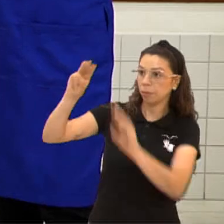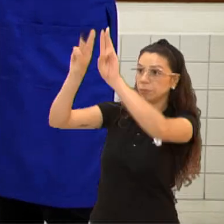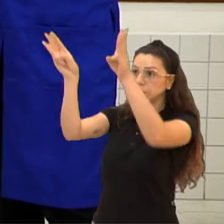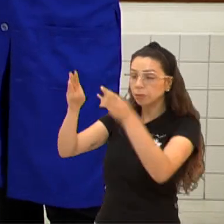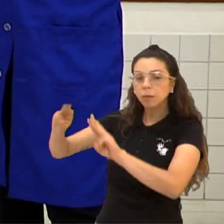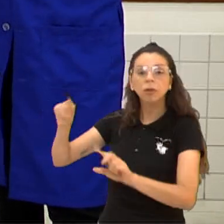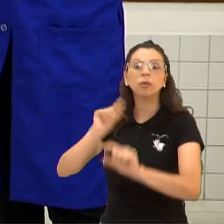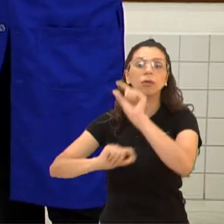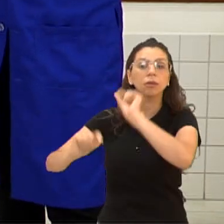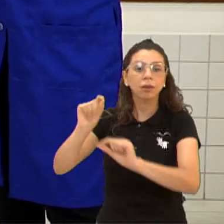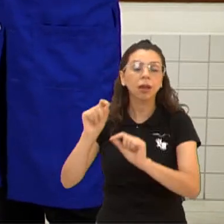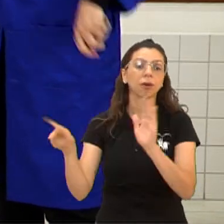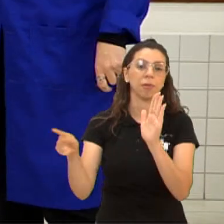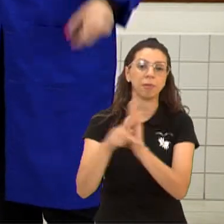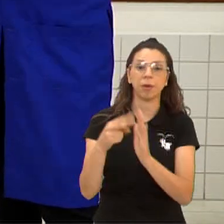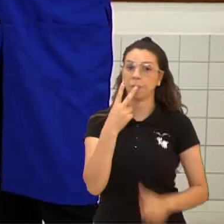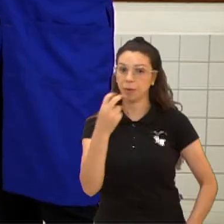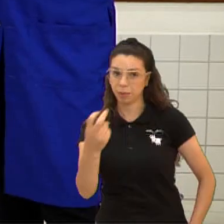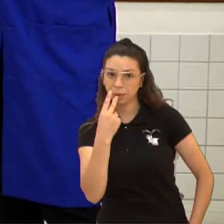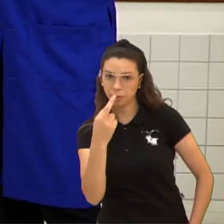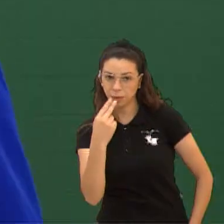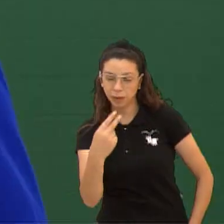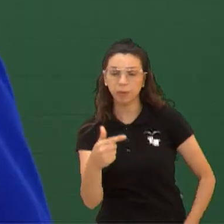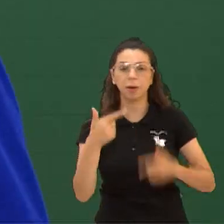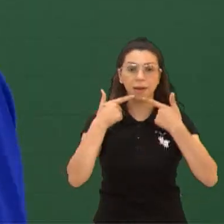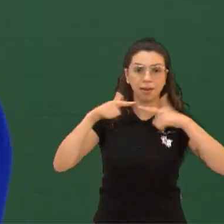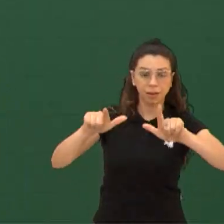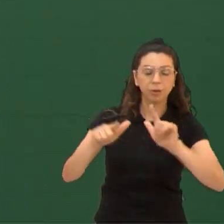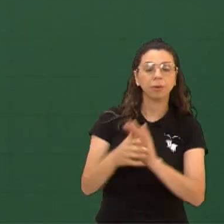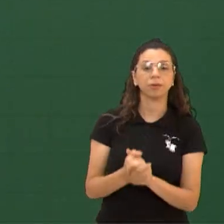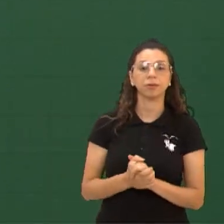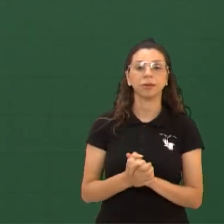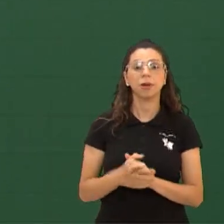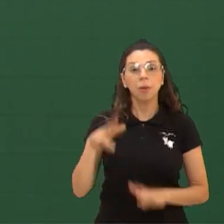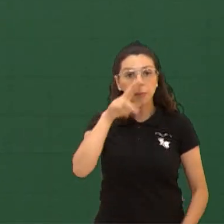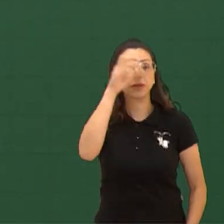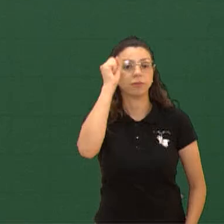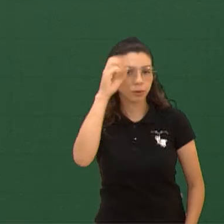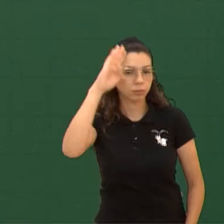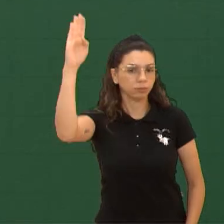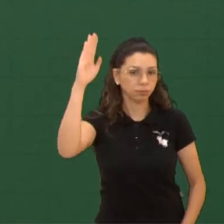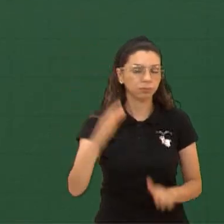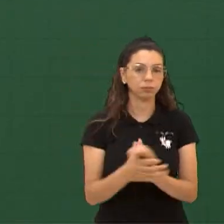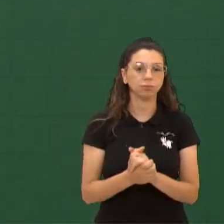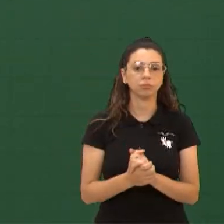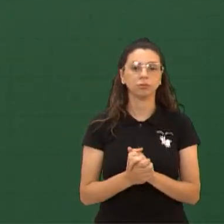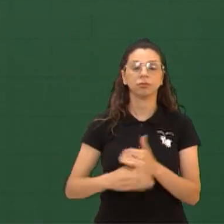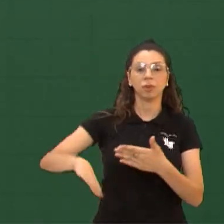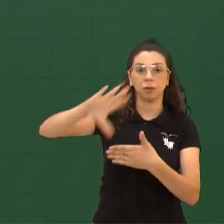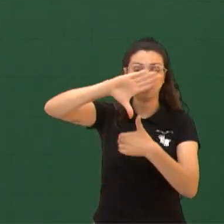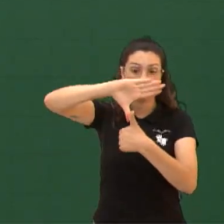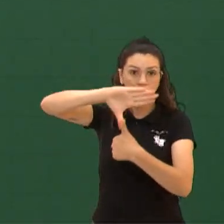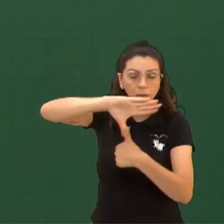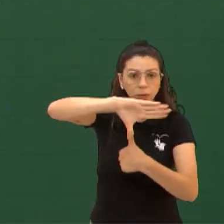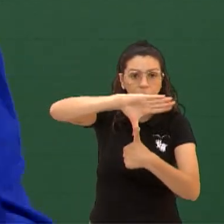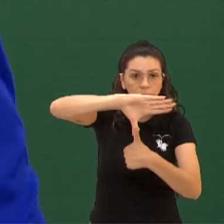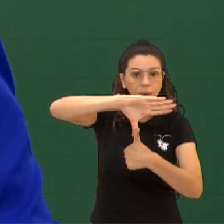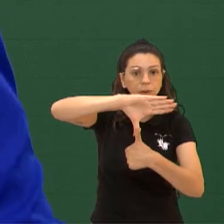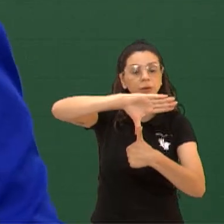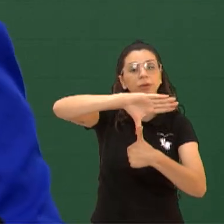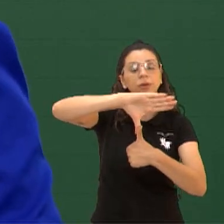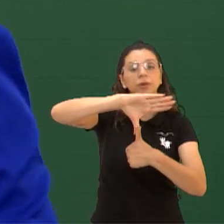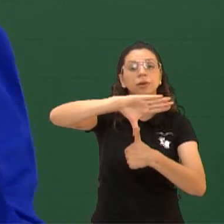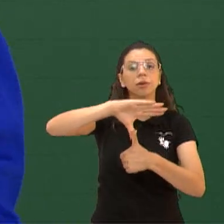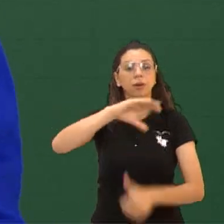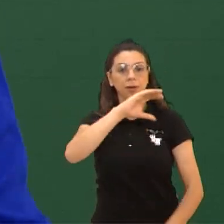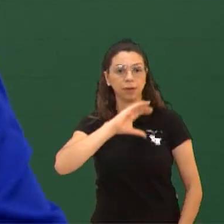temos o aspecto linguístico como sendo o predominante. Na América, parte norte, mais especialmente Canadá e